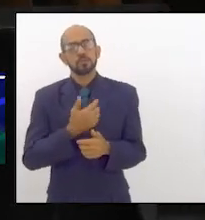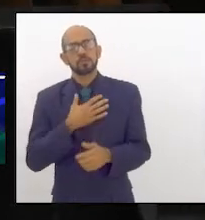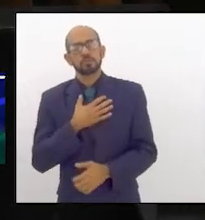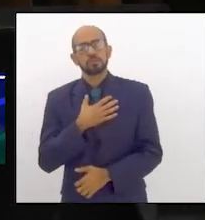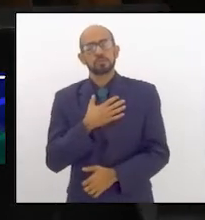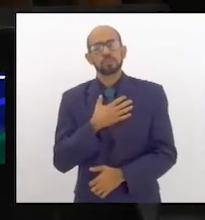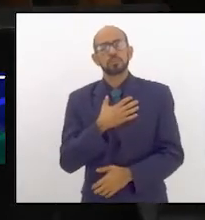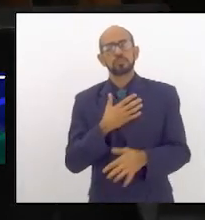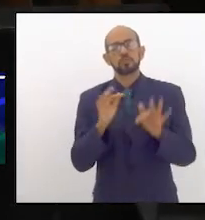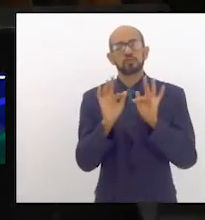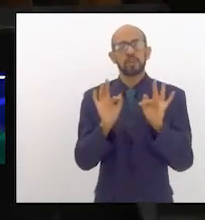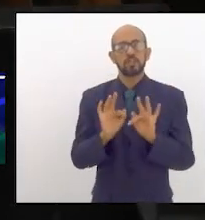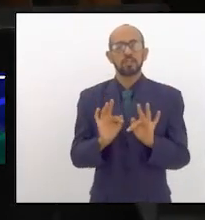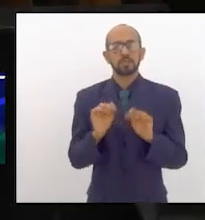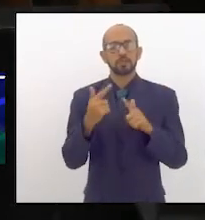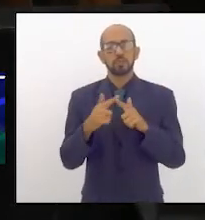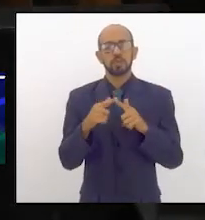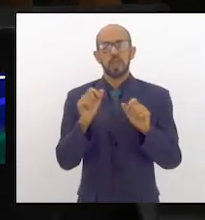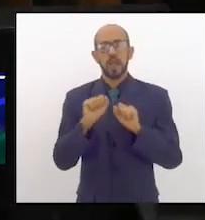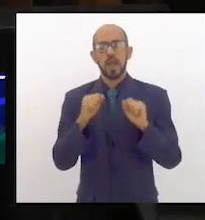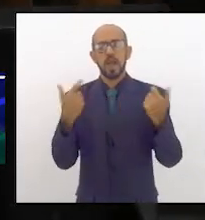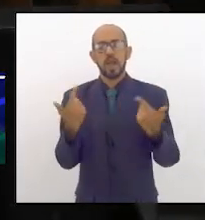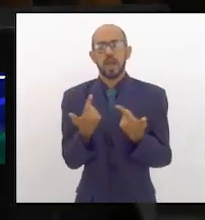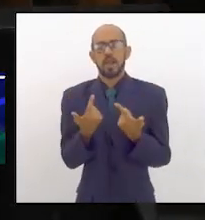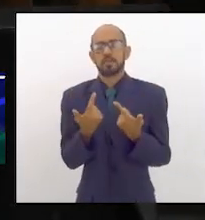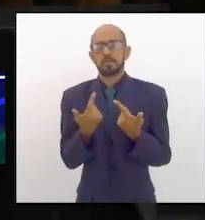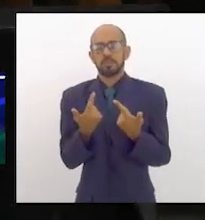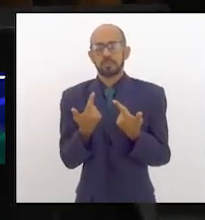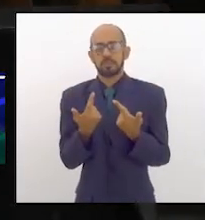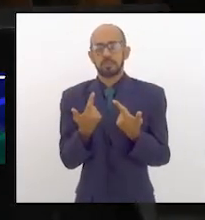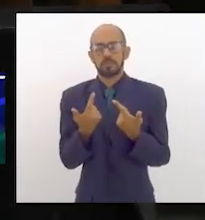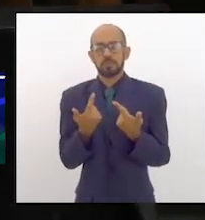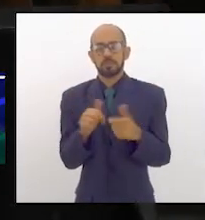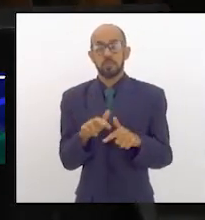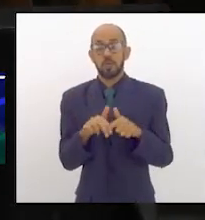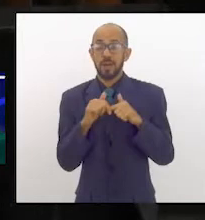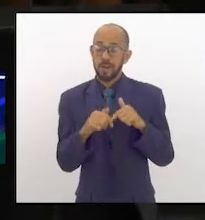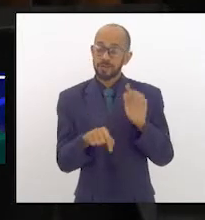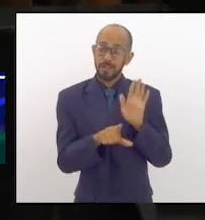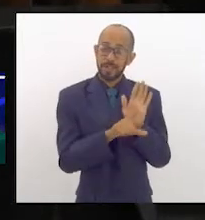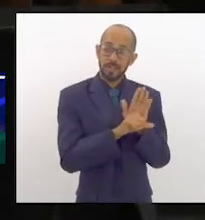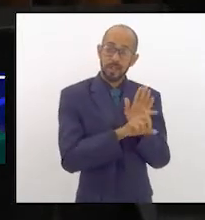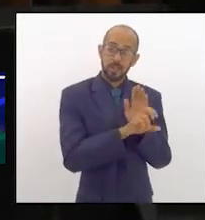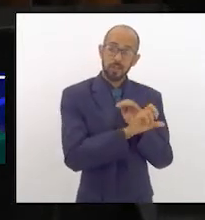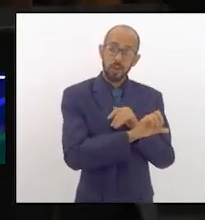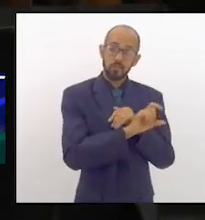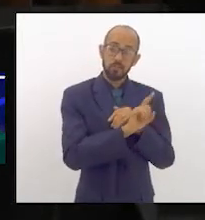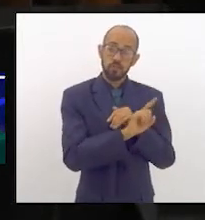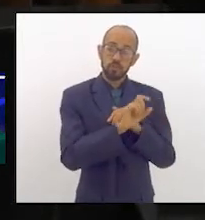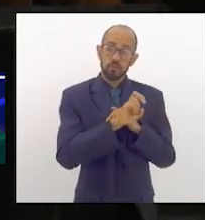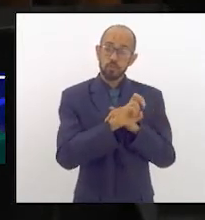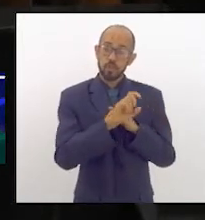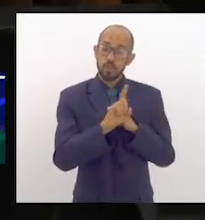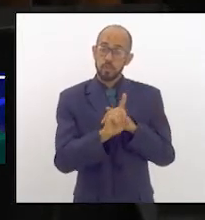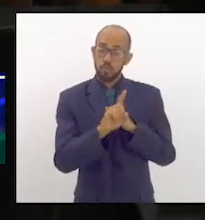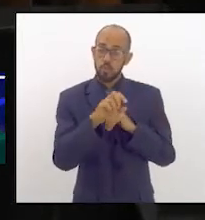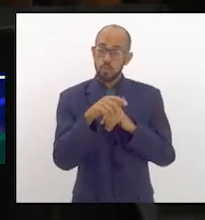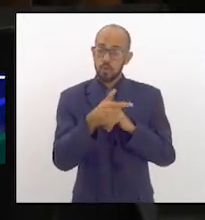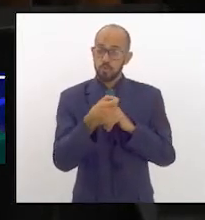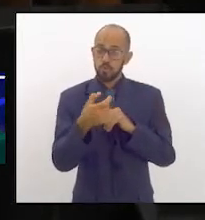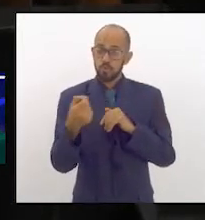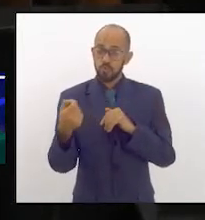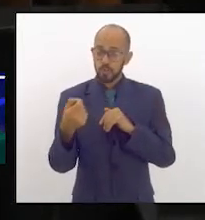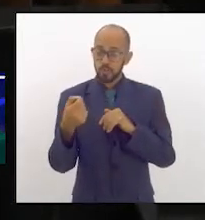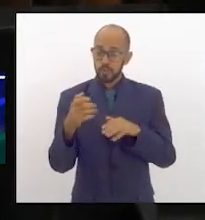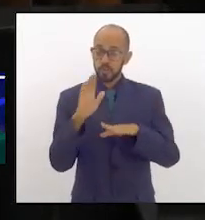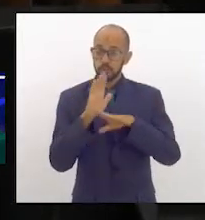porque o Parlamento Fluminense através dessa lei 91 51 de 20 deu a